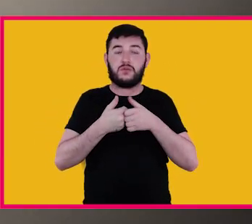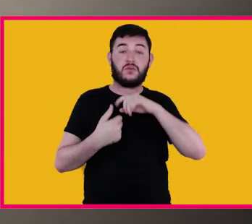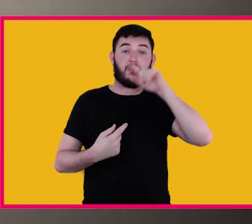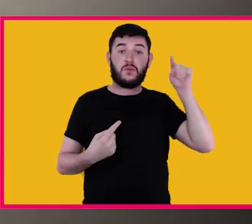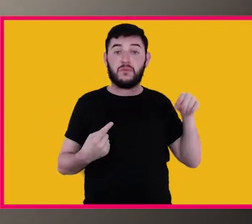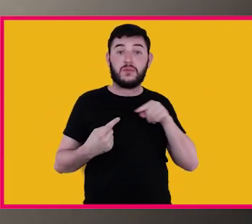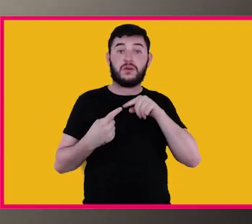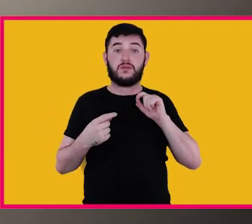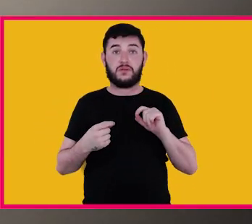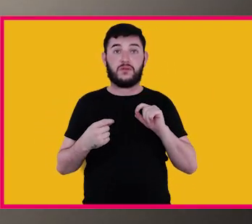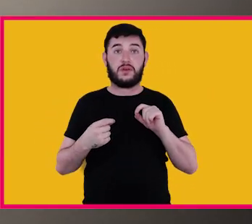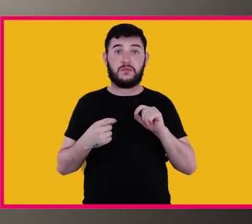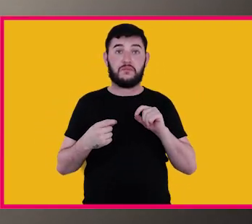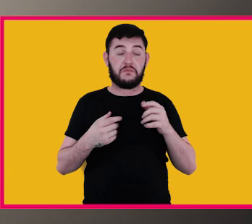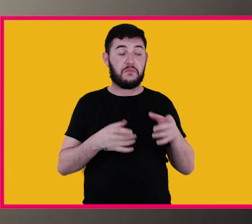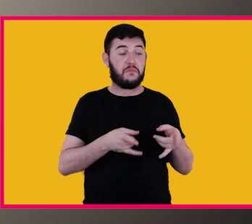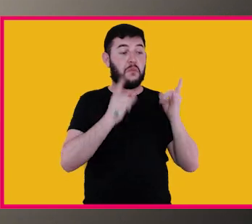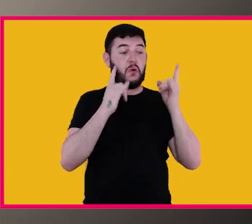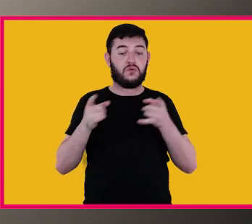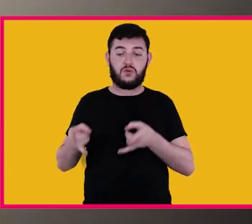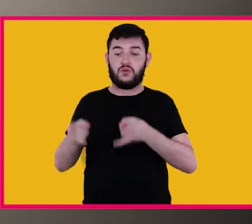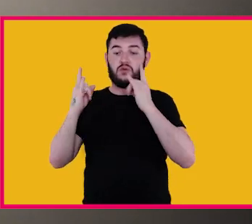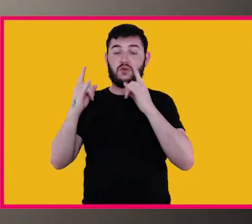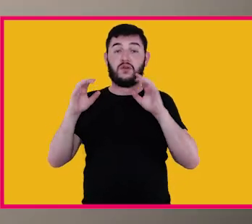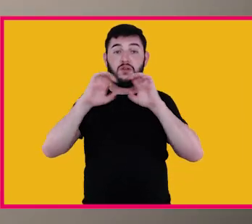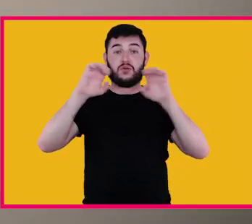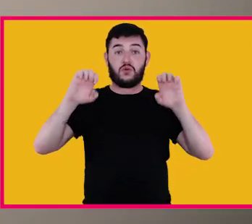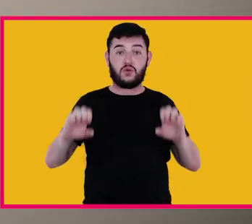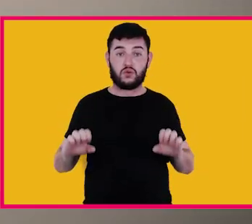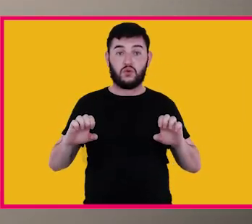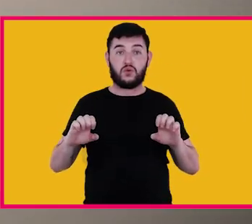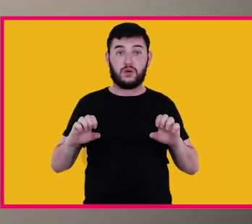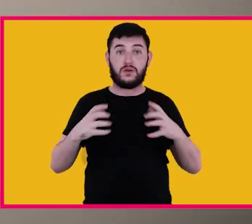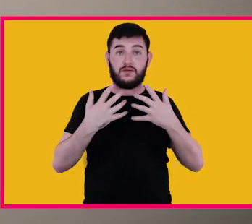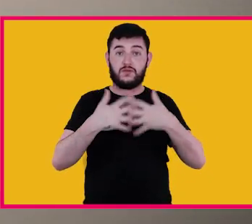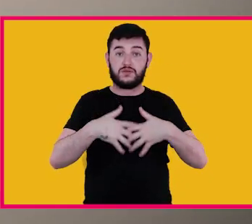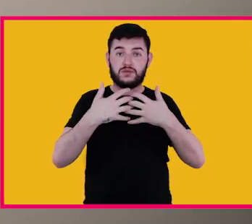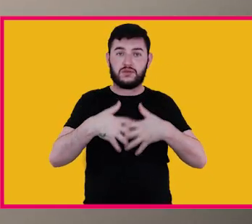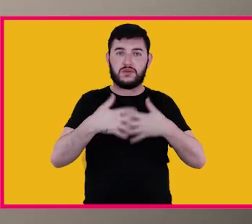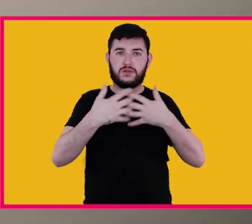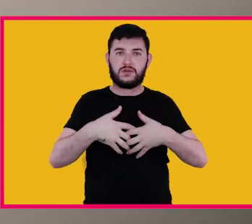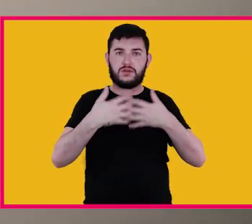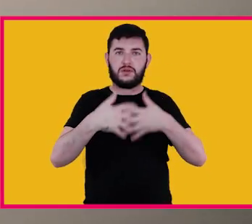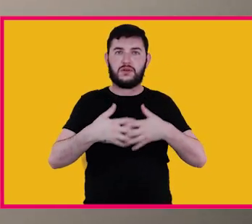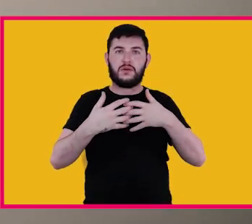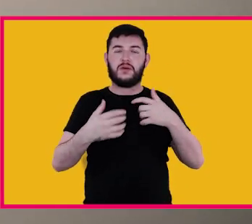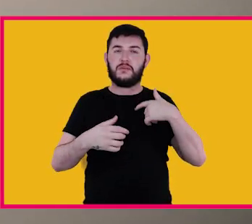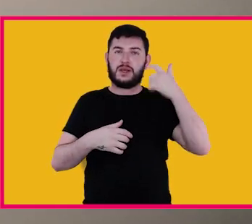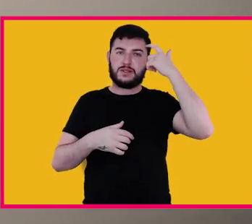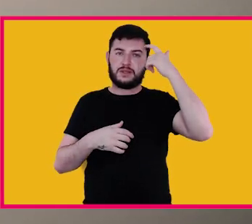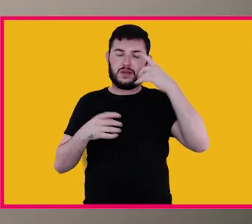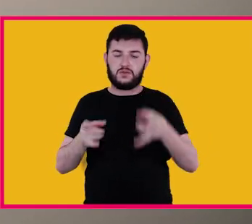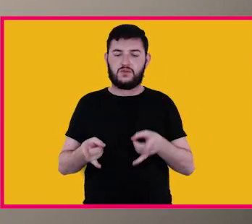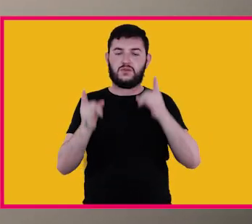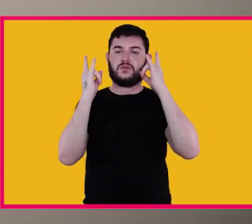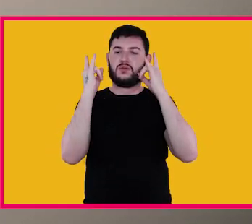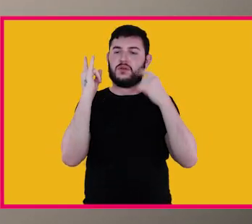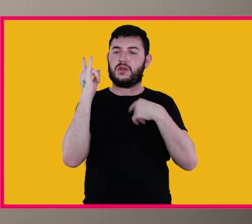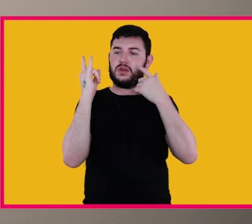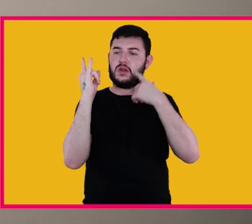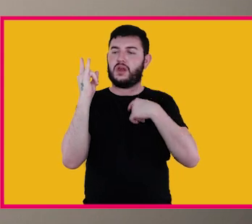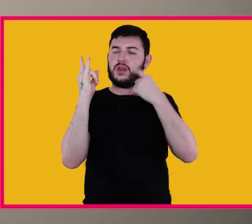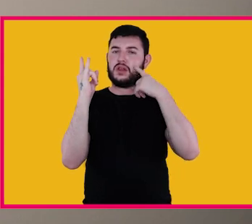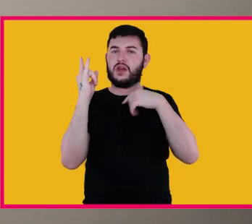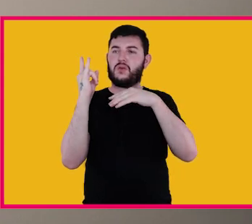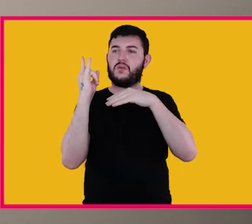módulos funcione perfeitamente, desde a estrutura da fundação até o recuo pensado no alinhamento da fachada, que libera as seteiras, que são aquelas